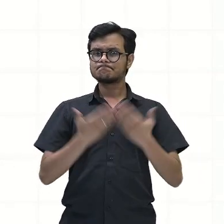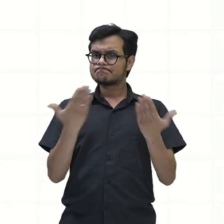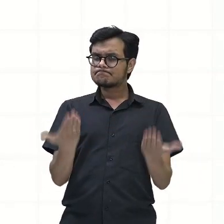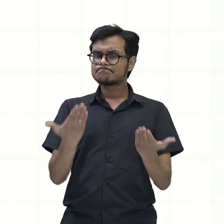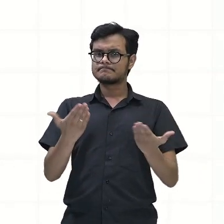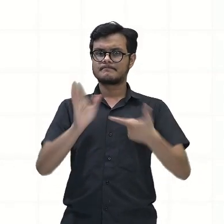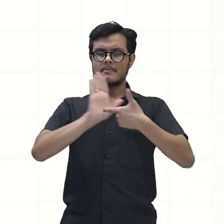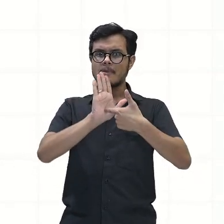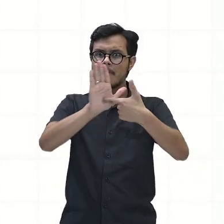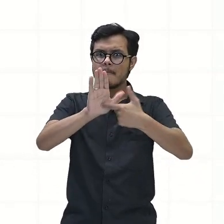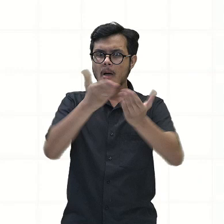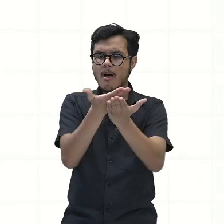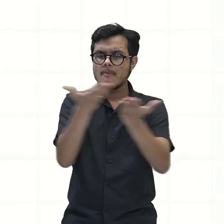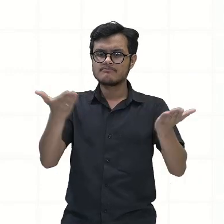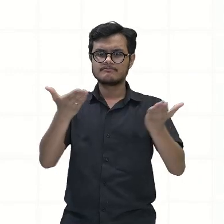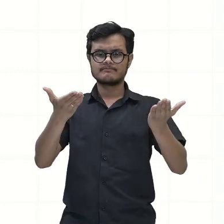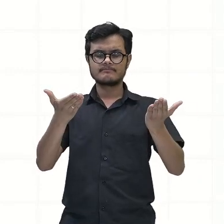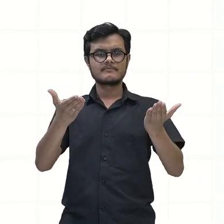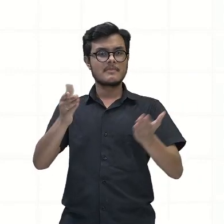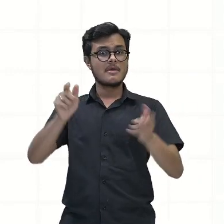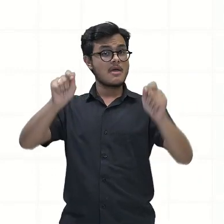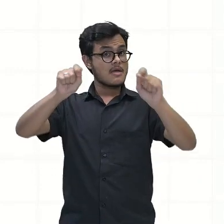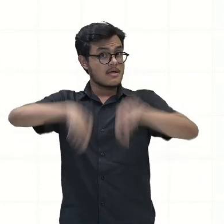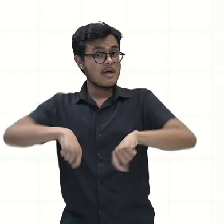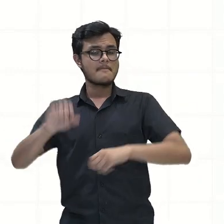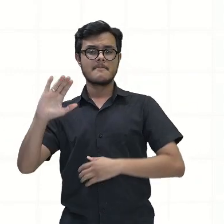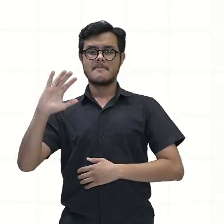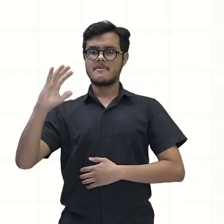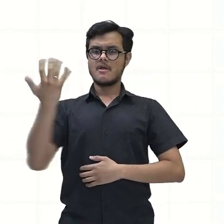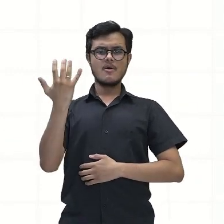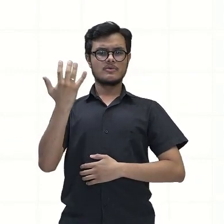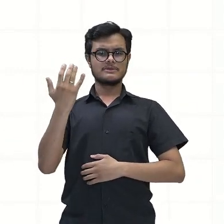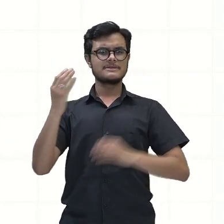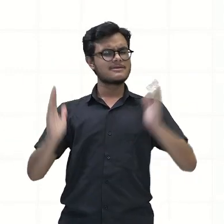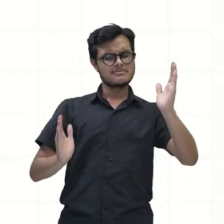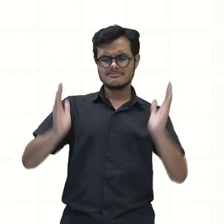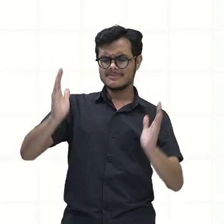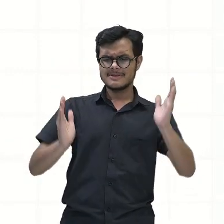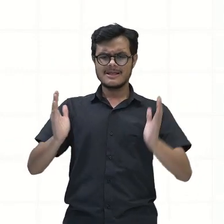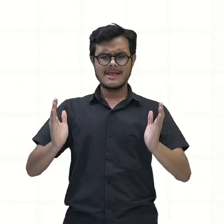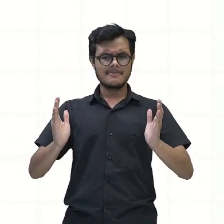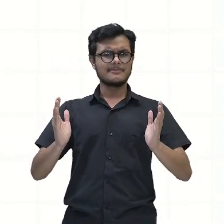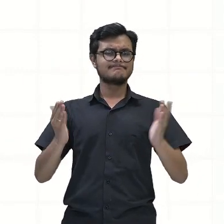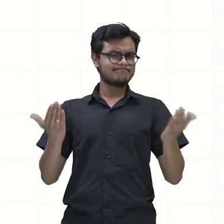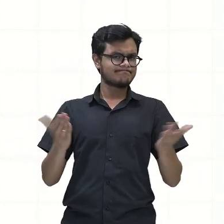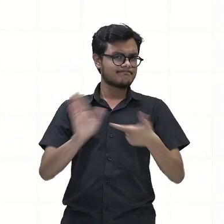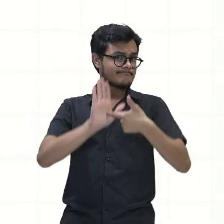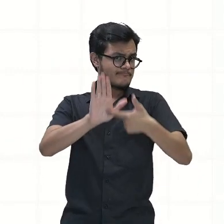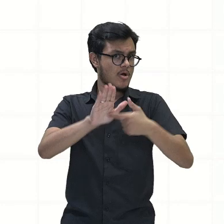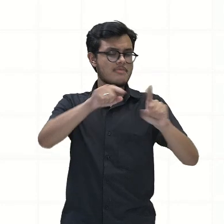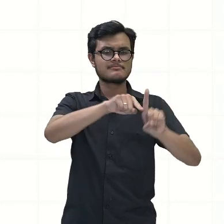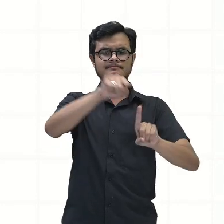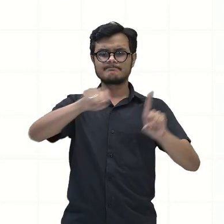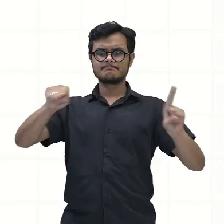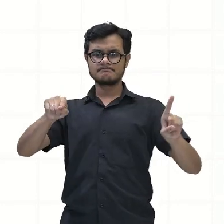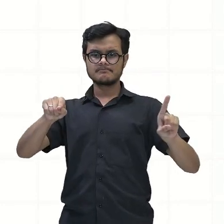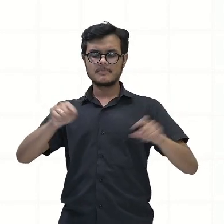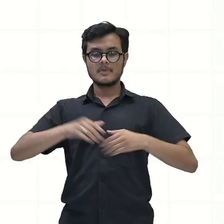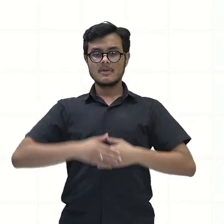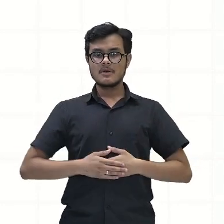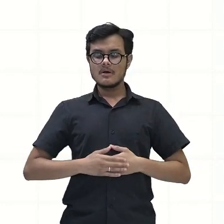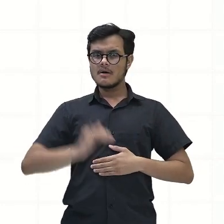aí passível de ser medido, né, onde ele vai ser quantificado ou até mesmo ilustrado. Então você vai pegar